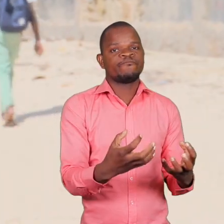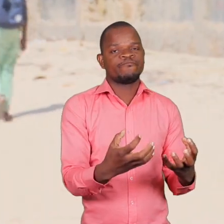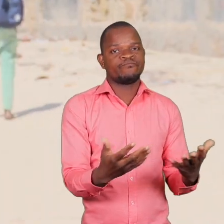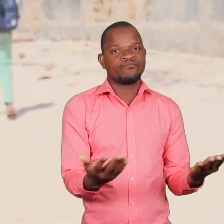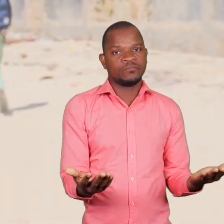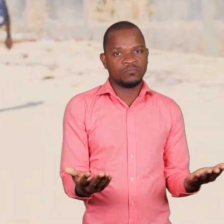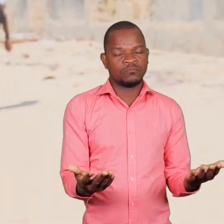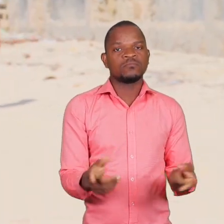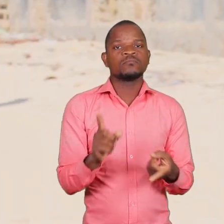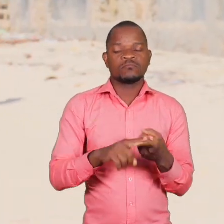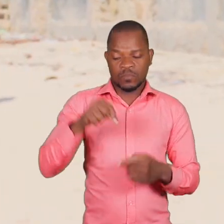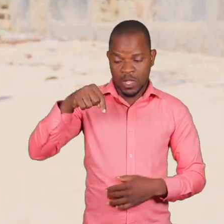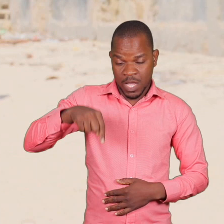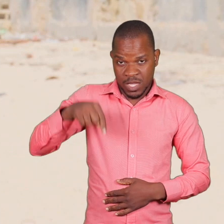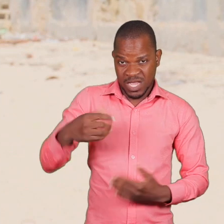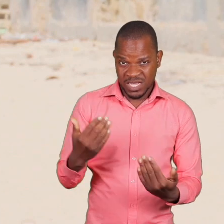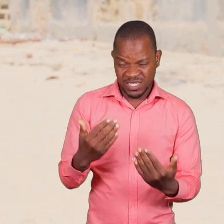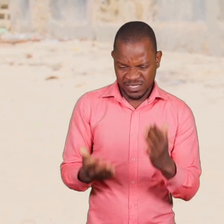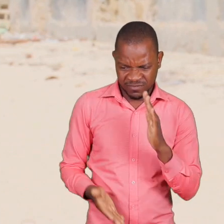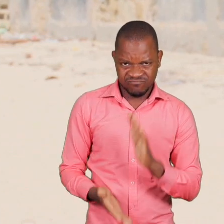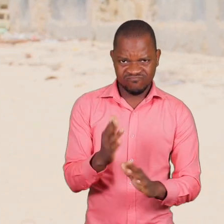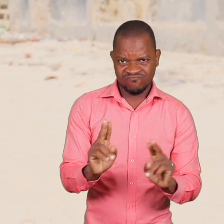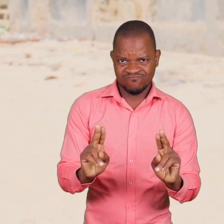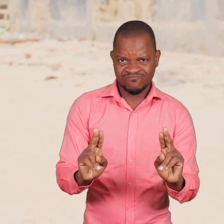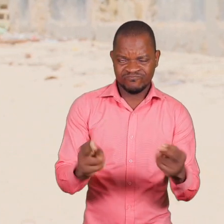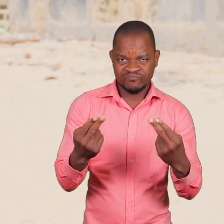hoje, sair um projeto